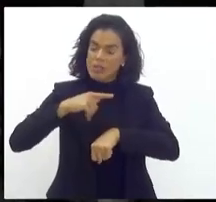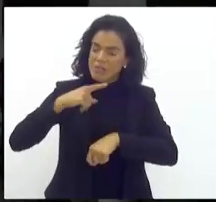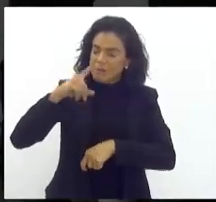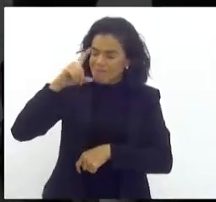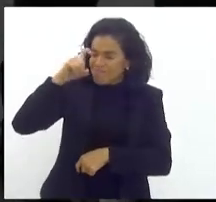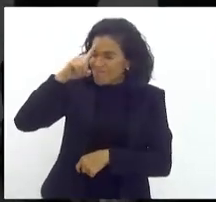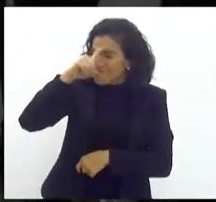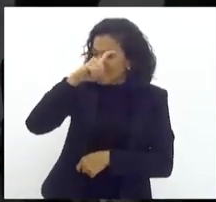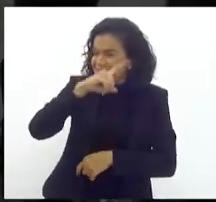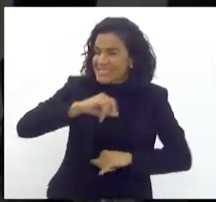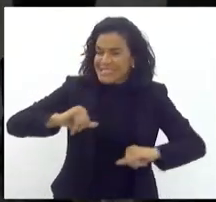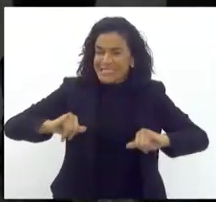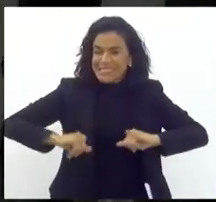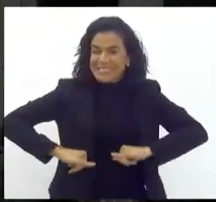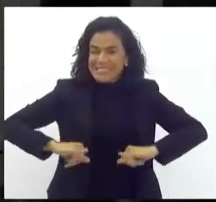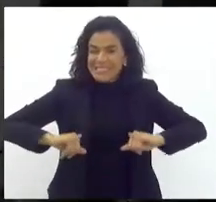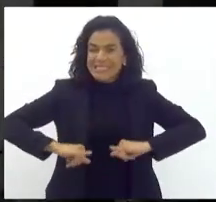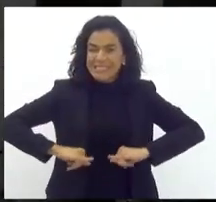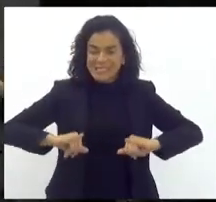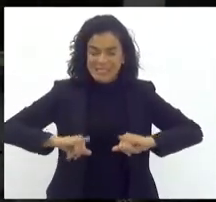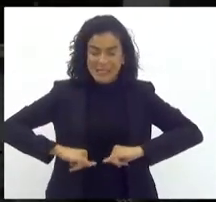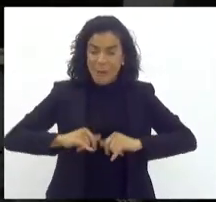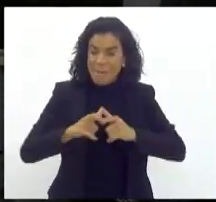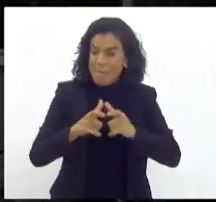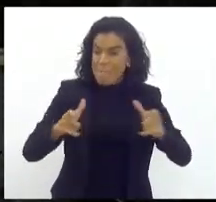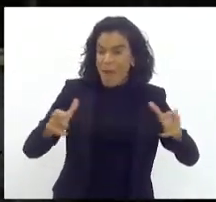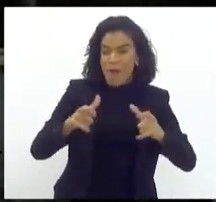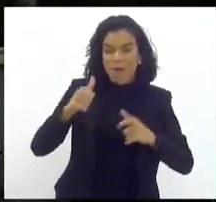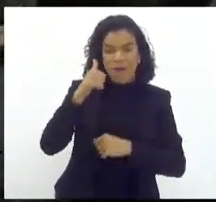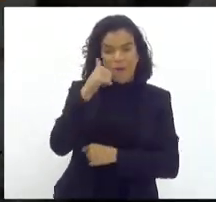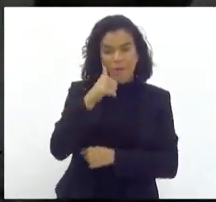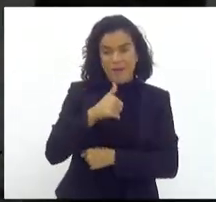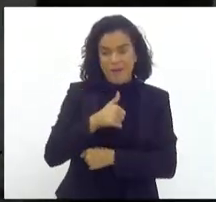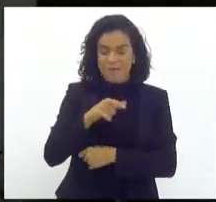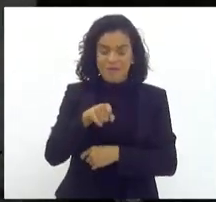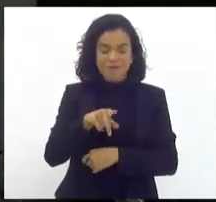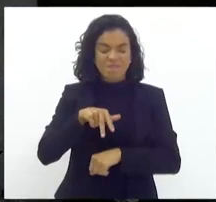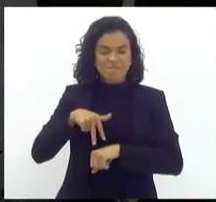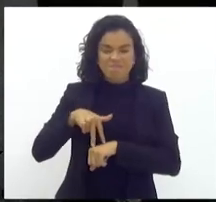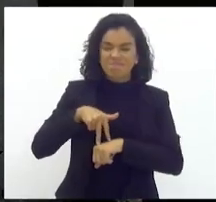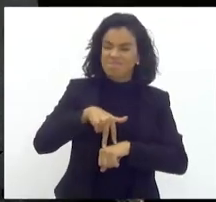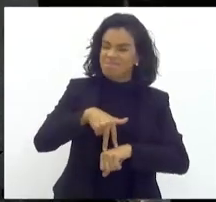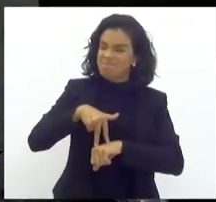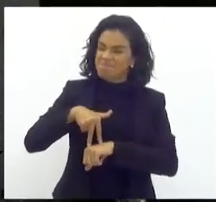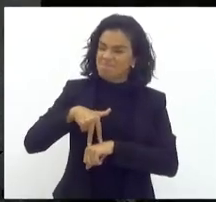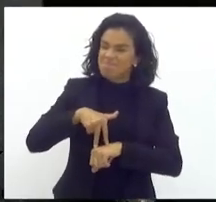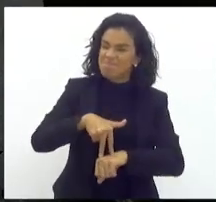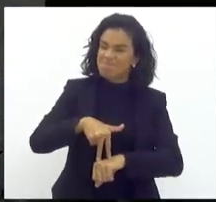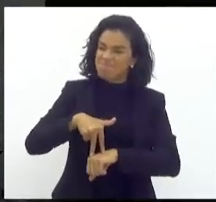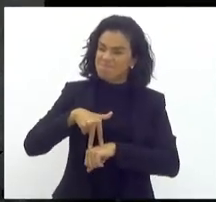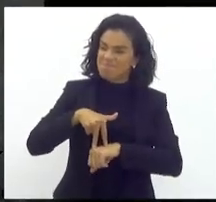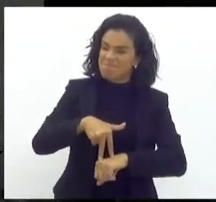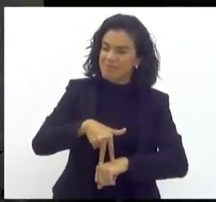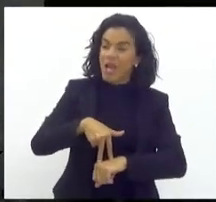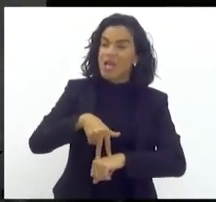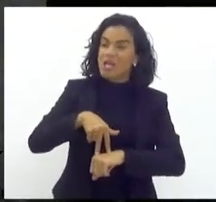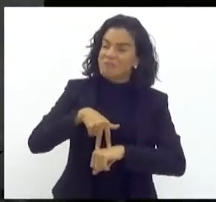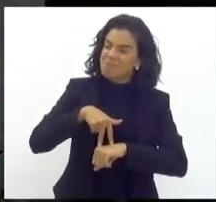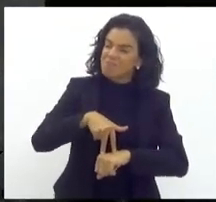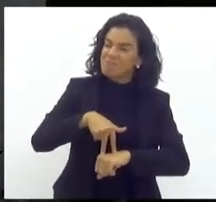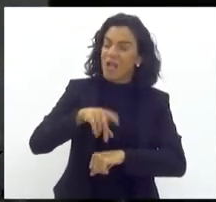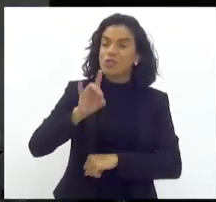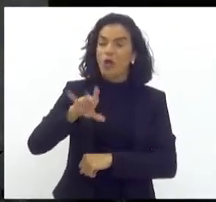que atinge sobretudo as mulheres mas você tá ali com a força que só as mulheres têm